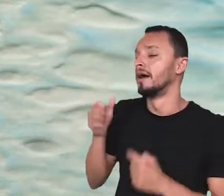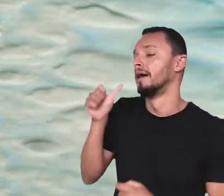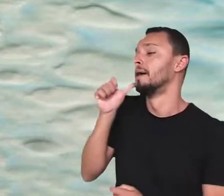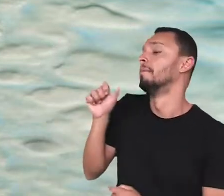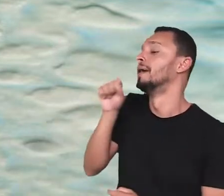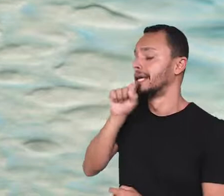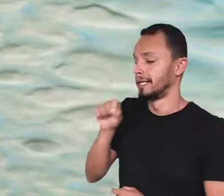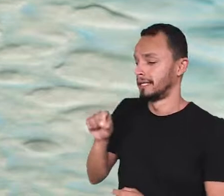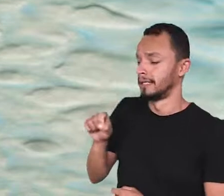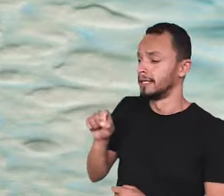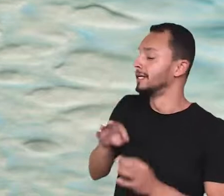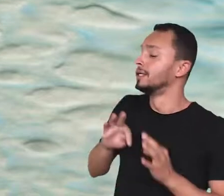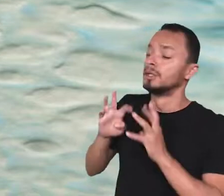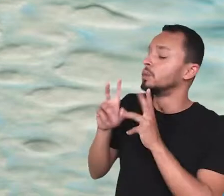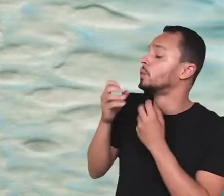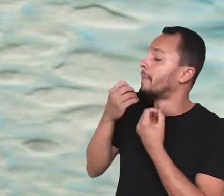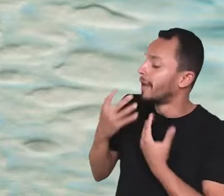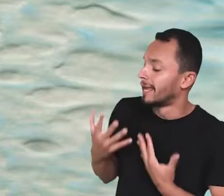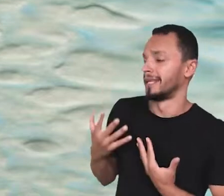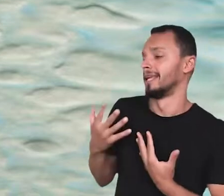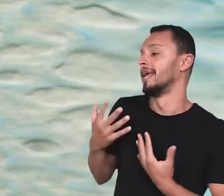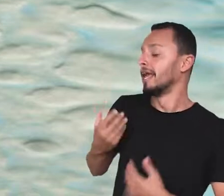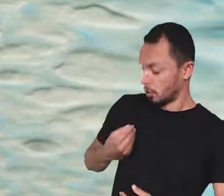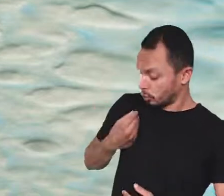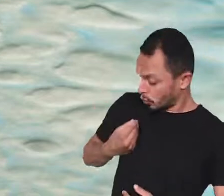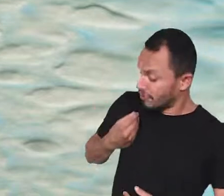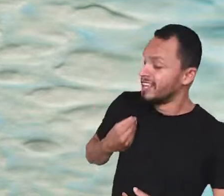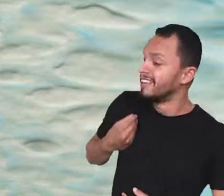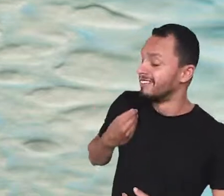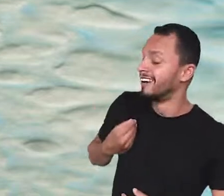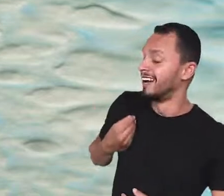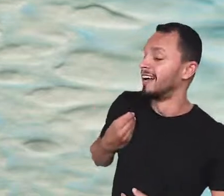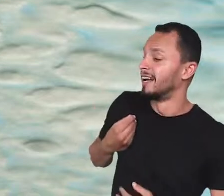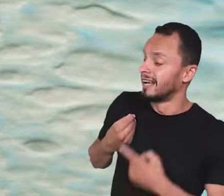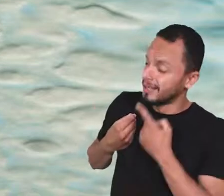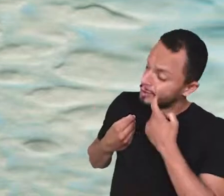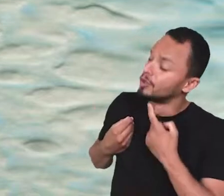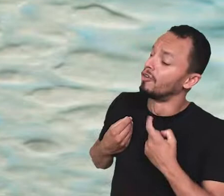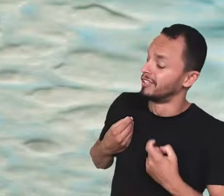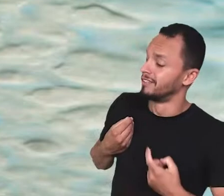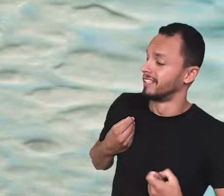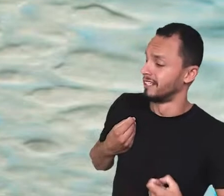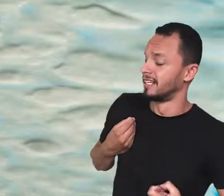Mãe, tá tudo bem. Eu estou viva.